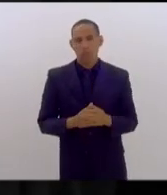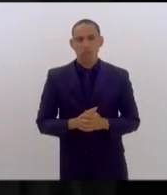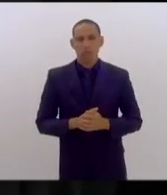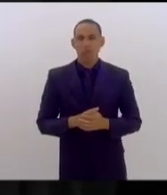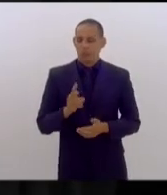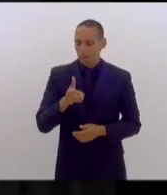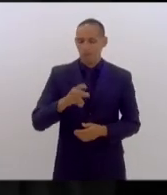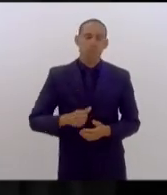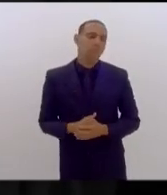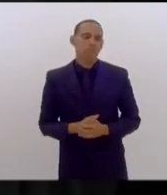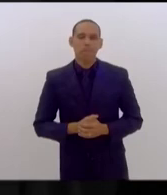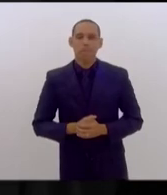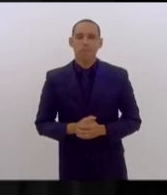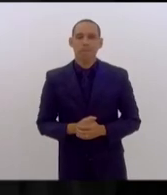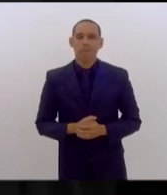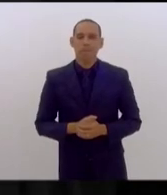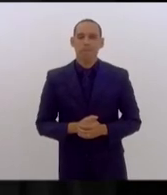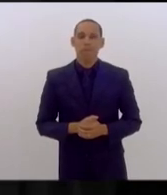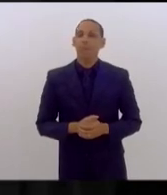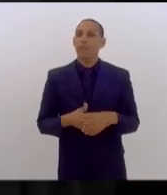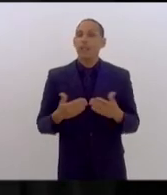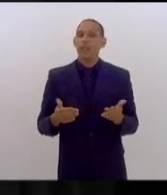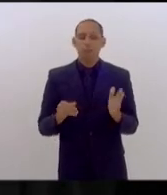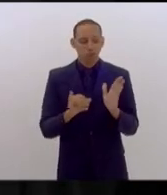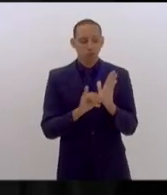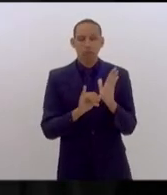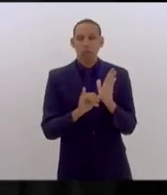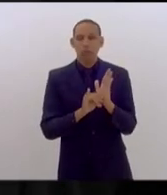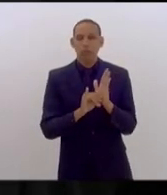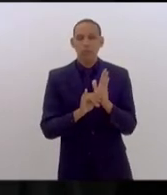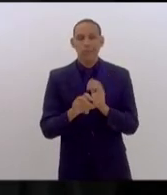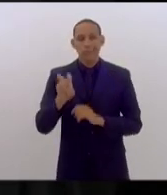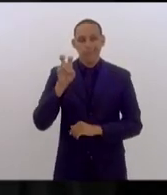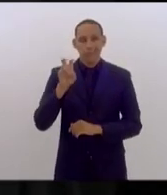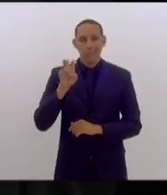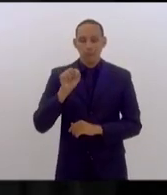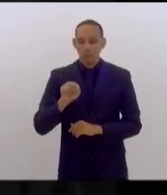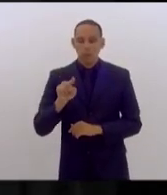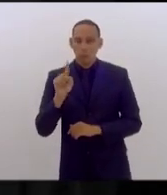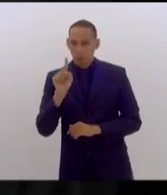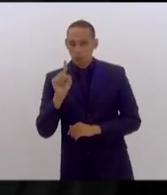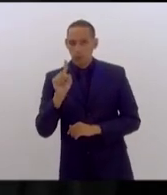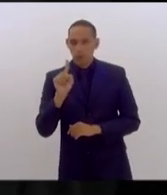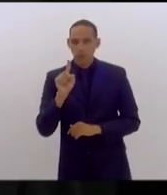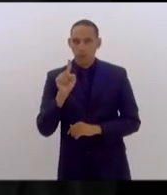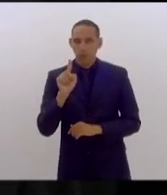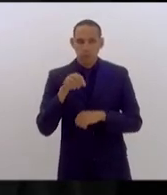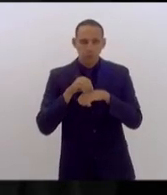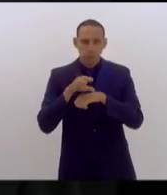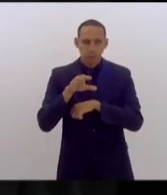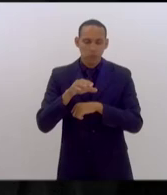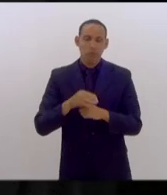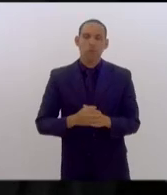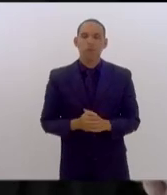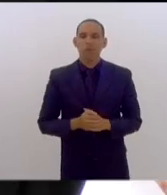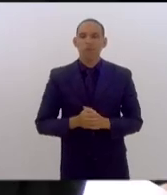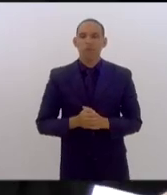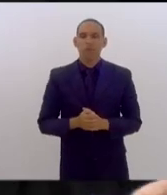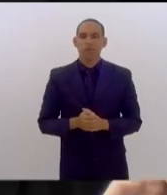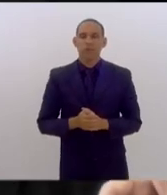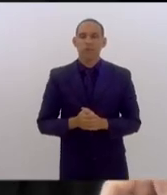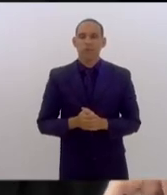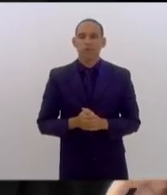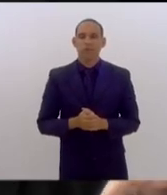e continuada E aí no item 5 um recomendo Aço